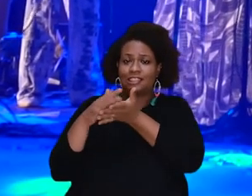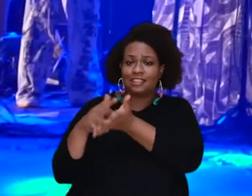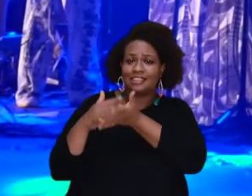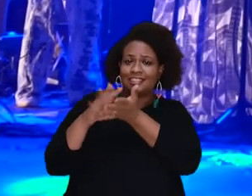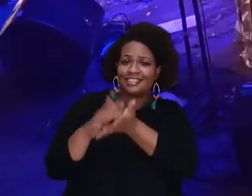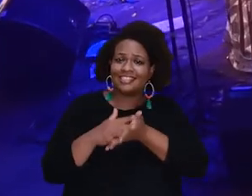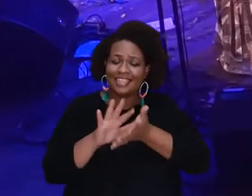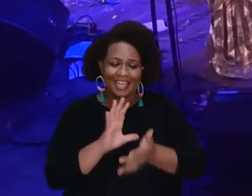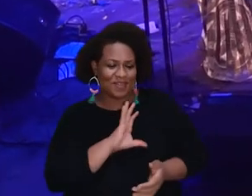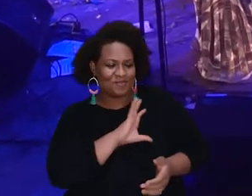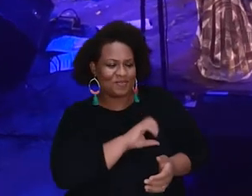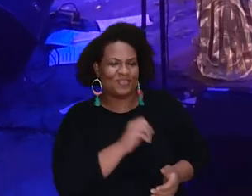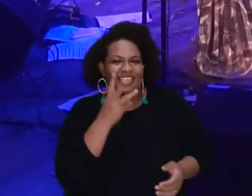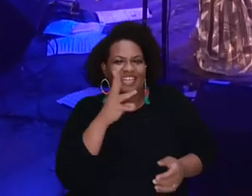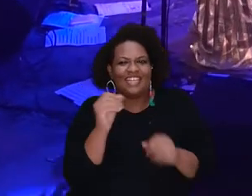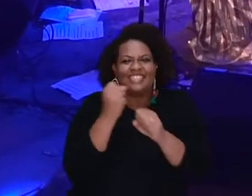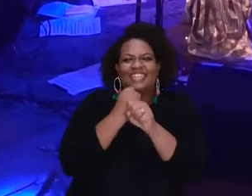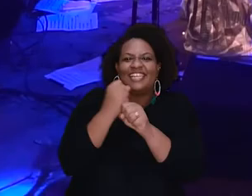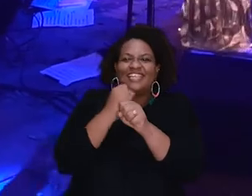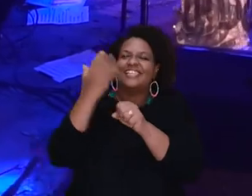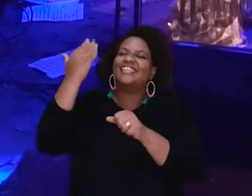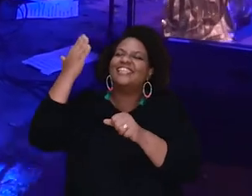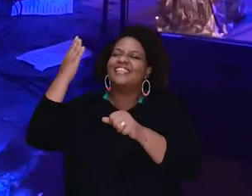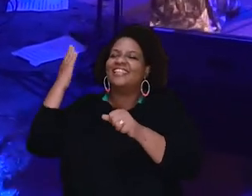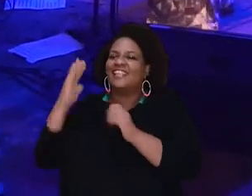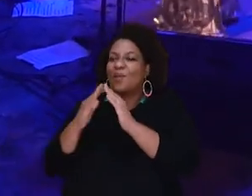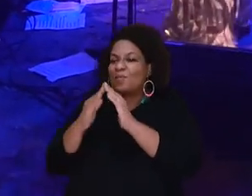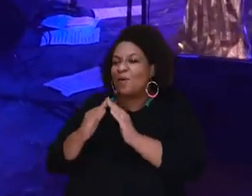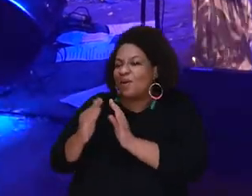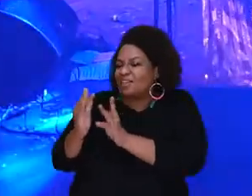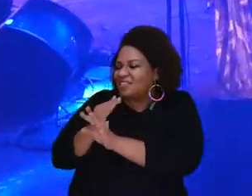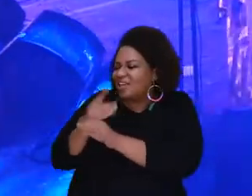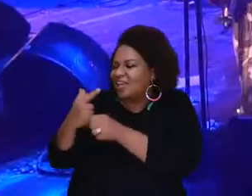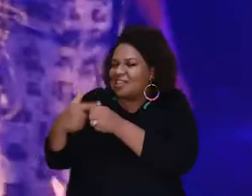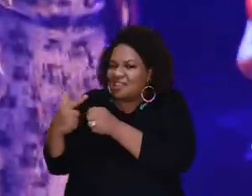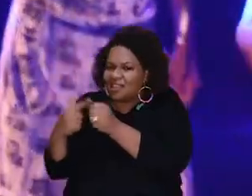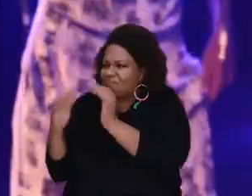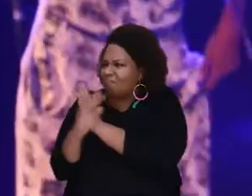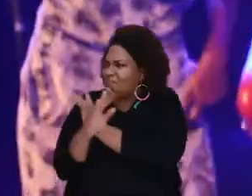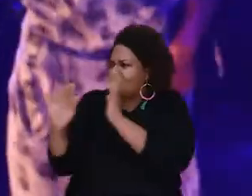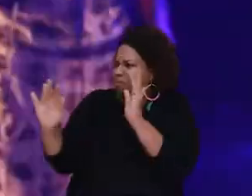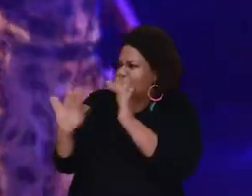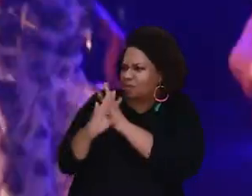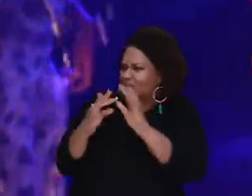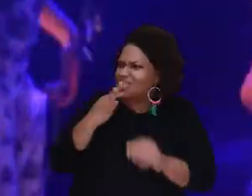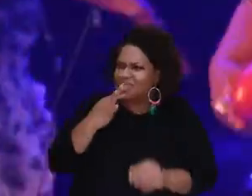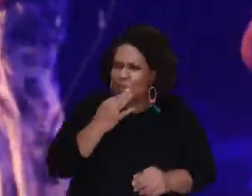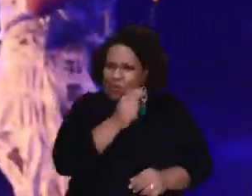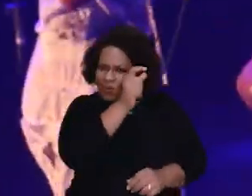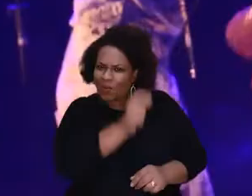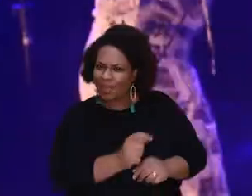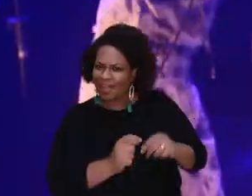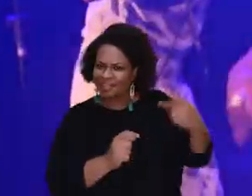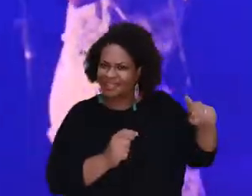meu amor. Há 30 anos passado, morava em Mostardinha, no meio de tanta gente,